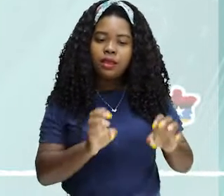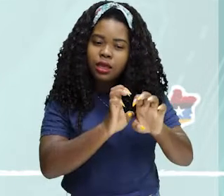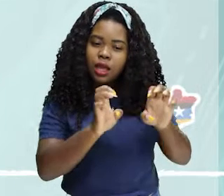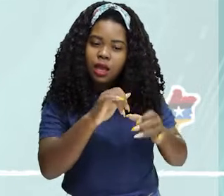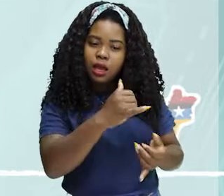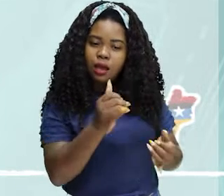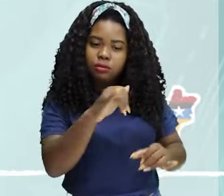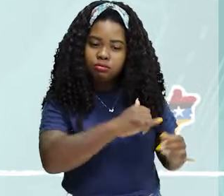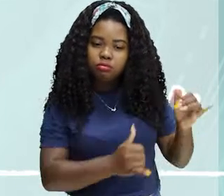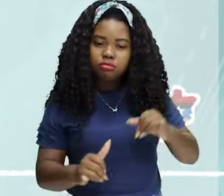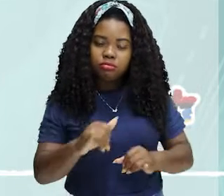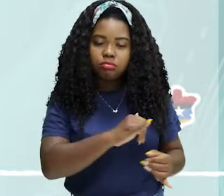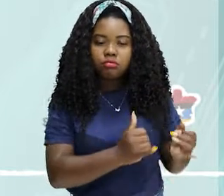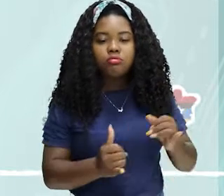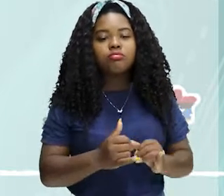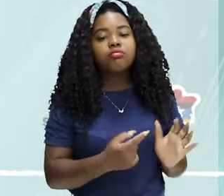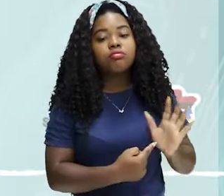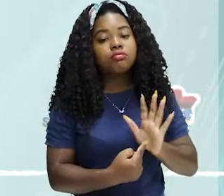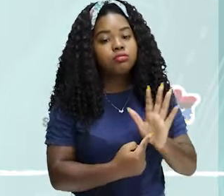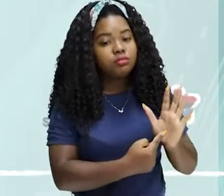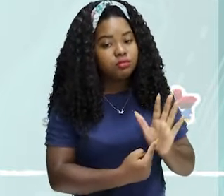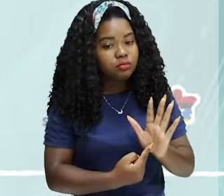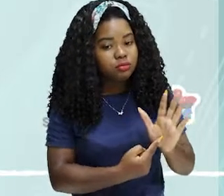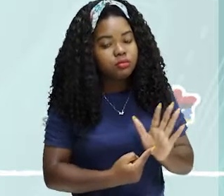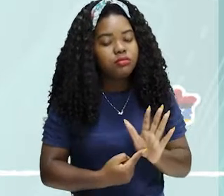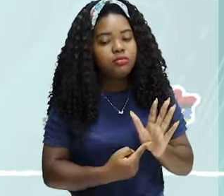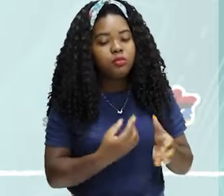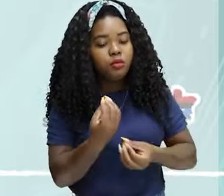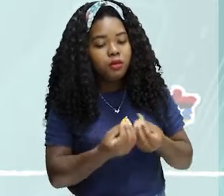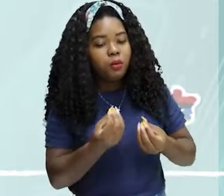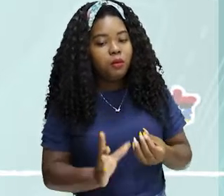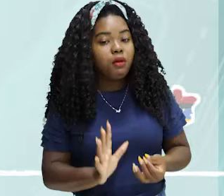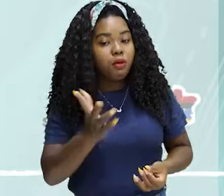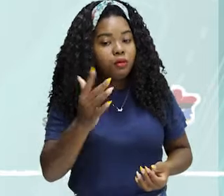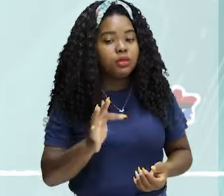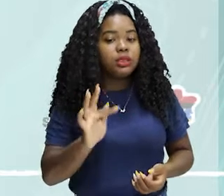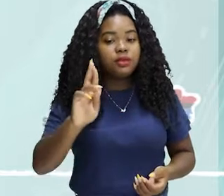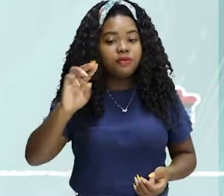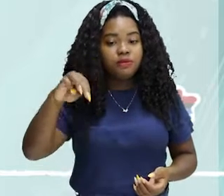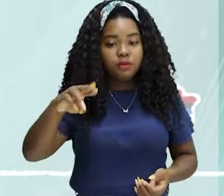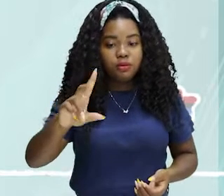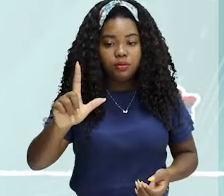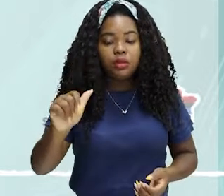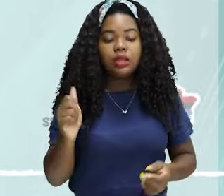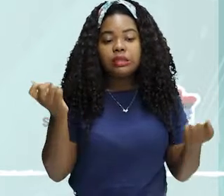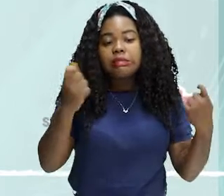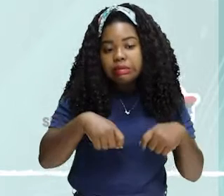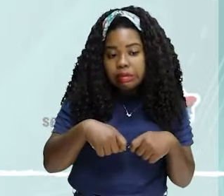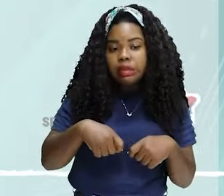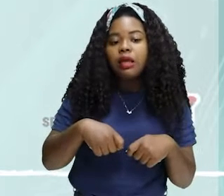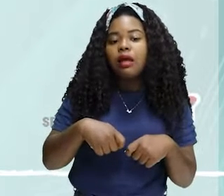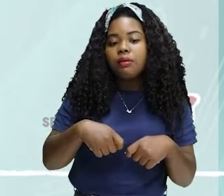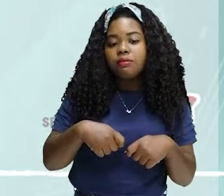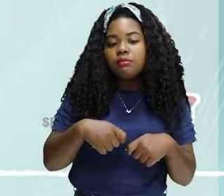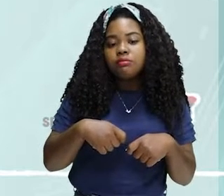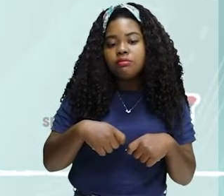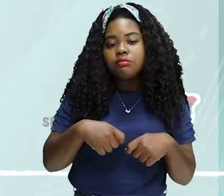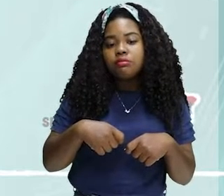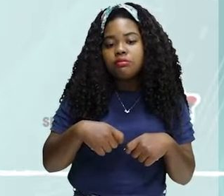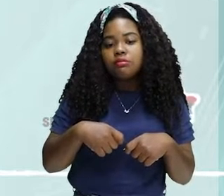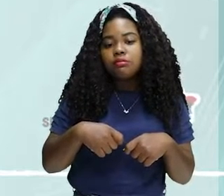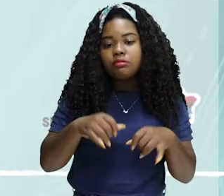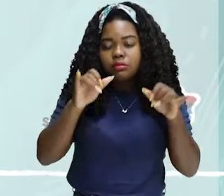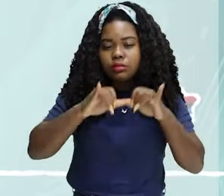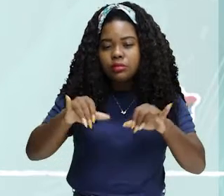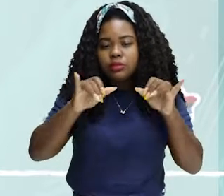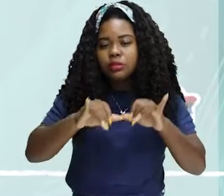químicas, além de mostrarem as fórmulas das substâncias, podem nos fornecer outras informações